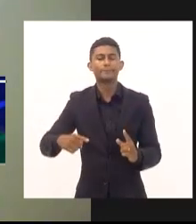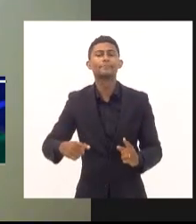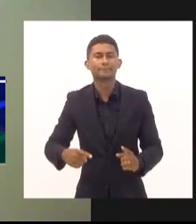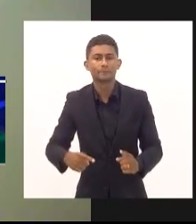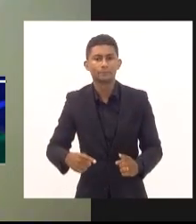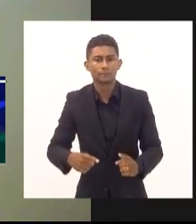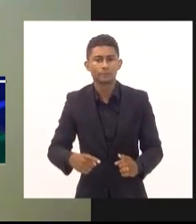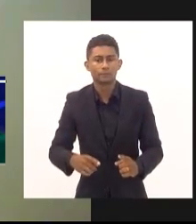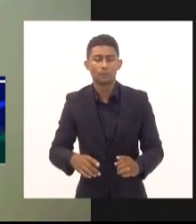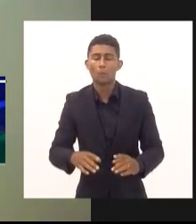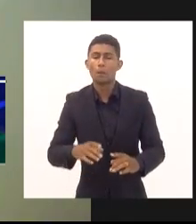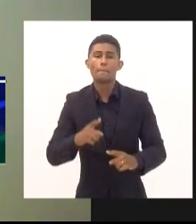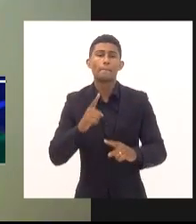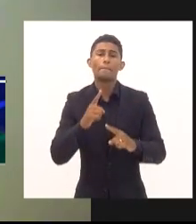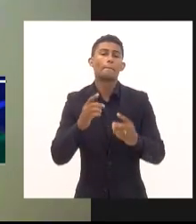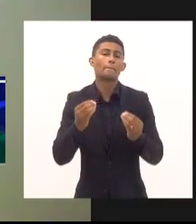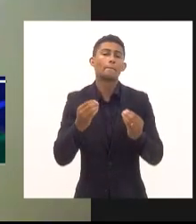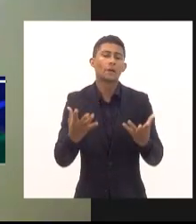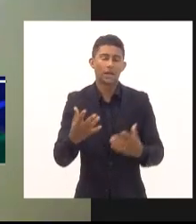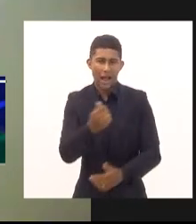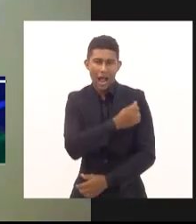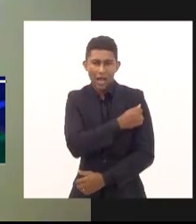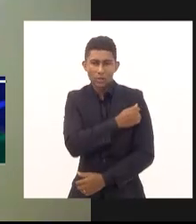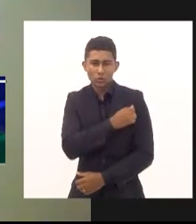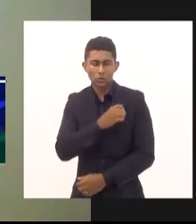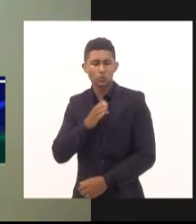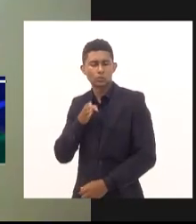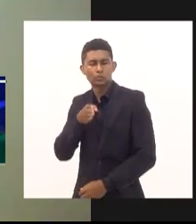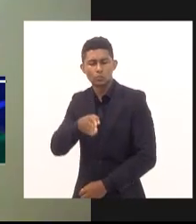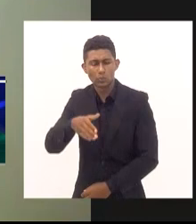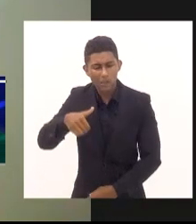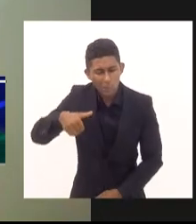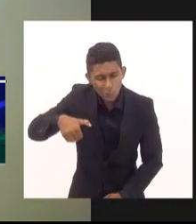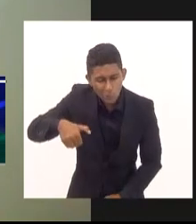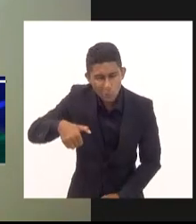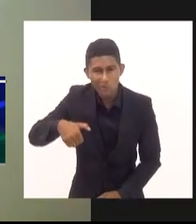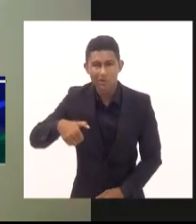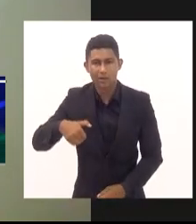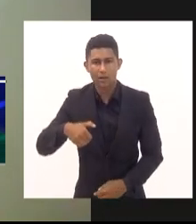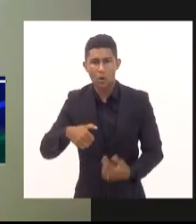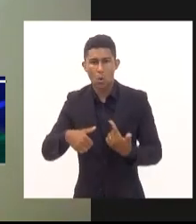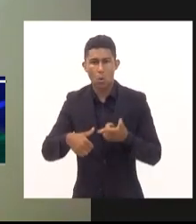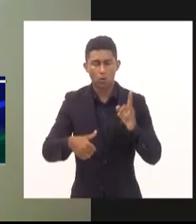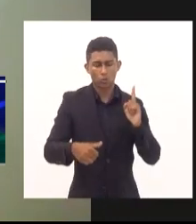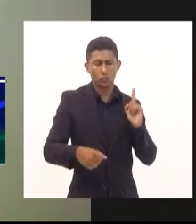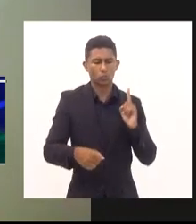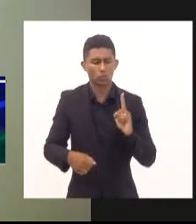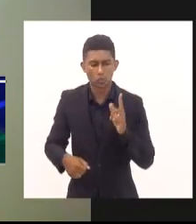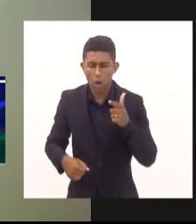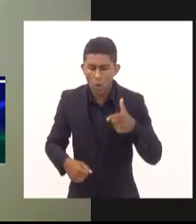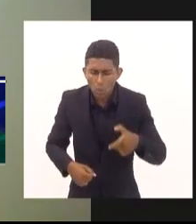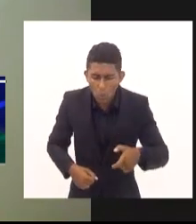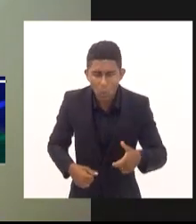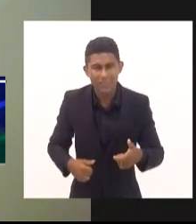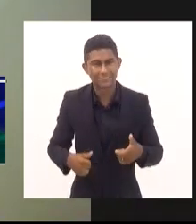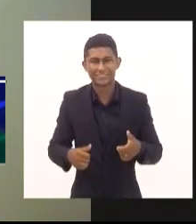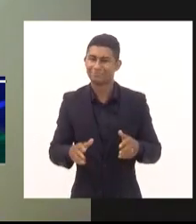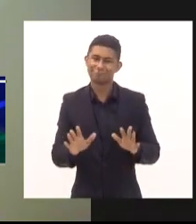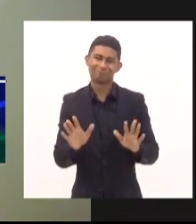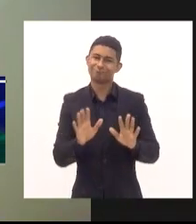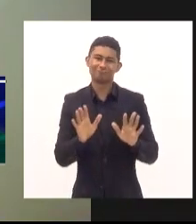façam, né, o uso da água diretamente, né, através, utilizando